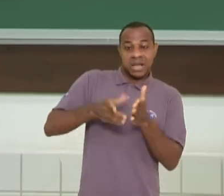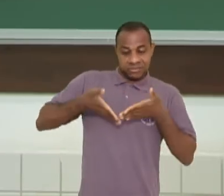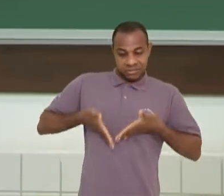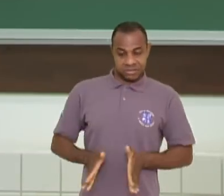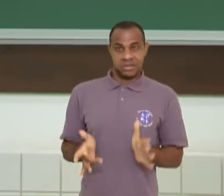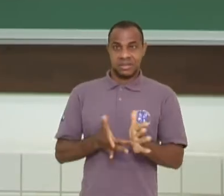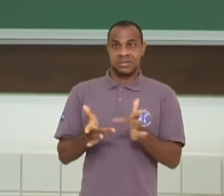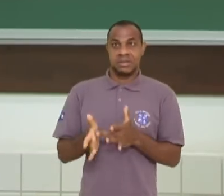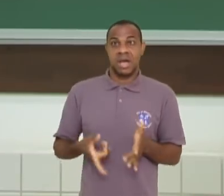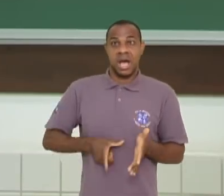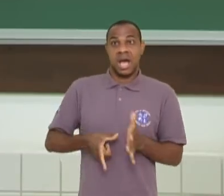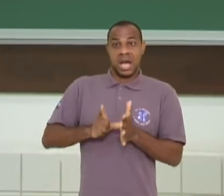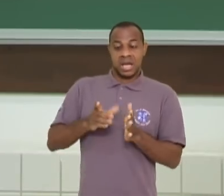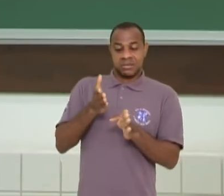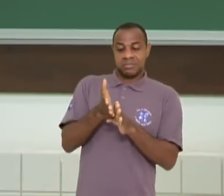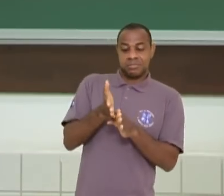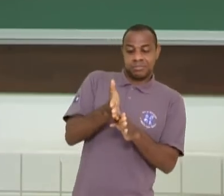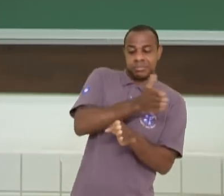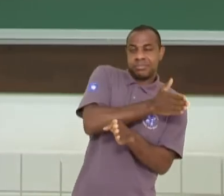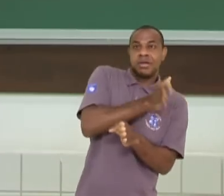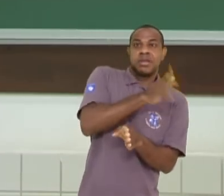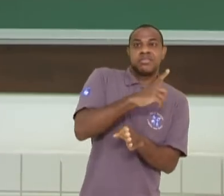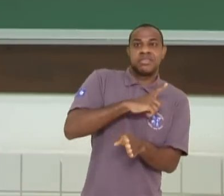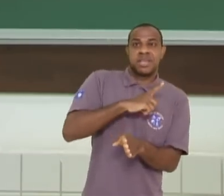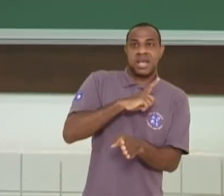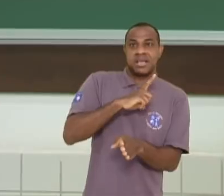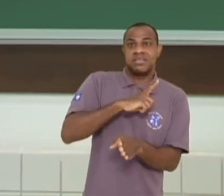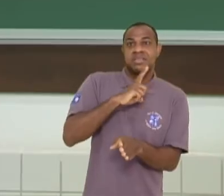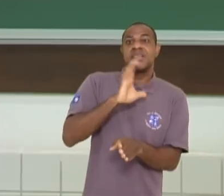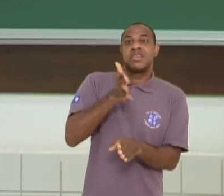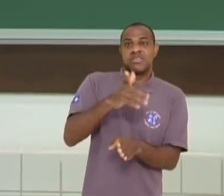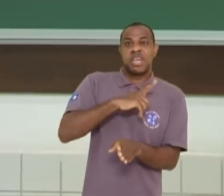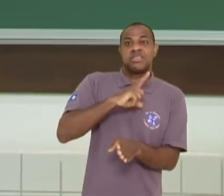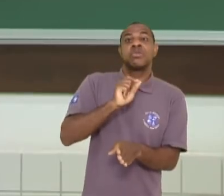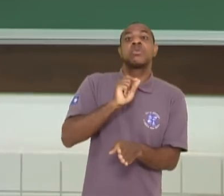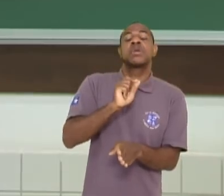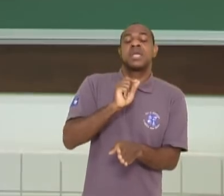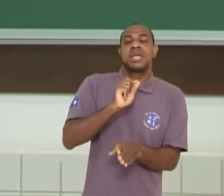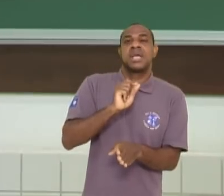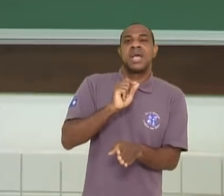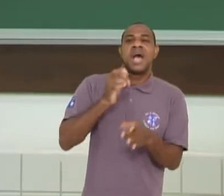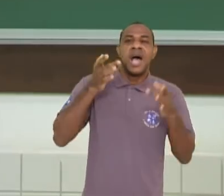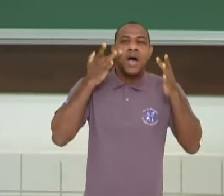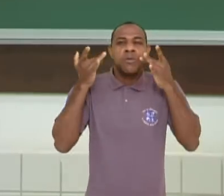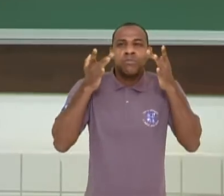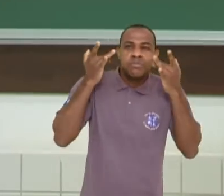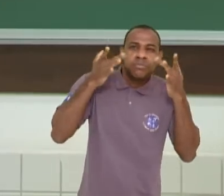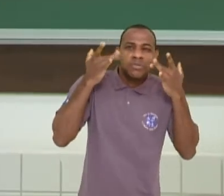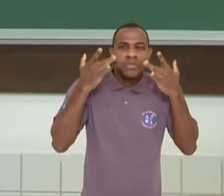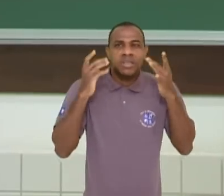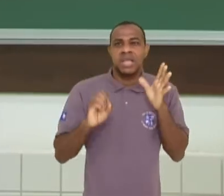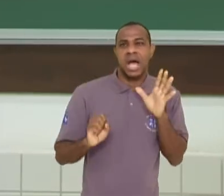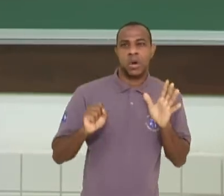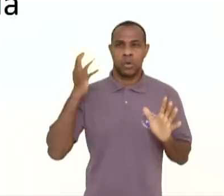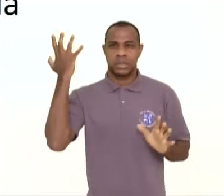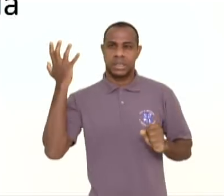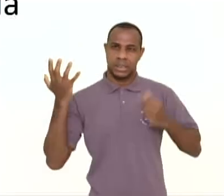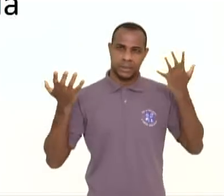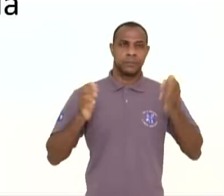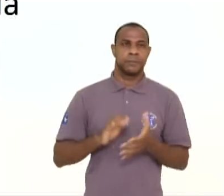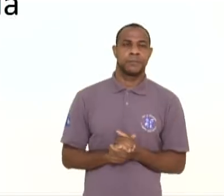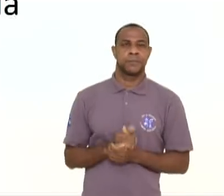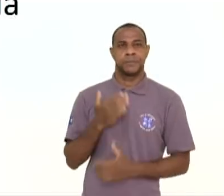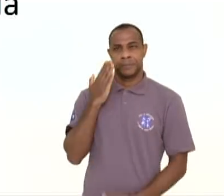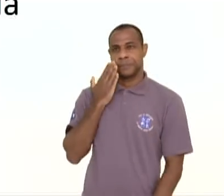as apresentações teatrais ocorrendo na Grécia Antiga, né? Então as primeiras formas de teatro que ocorreram. Posteriormente, né,